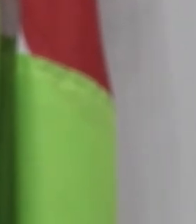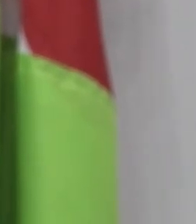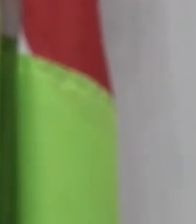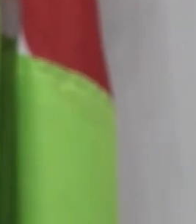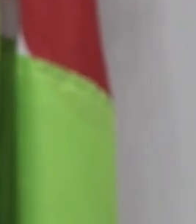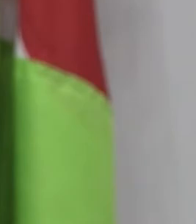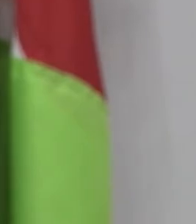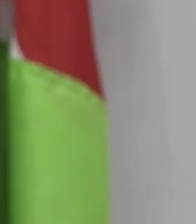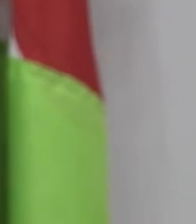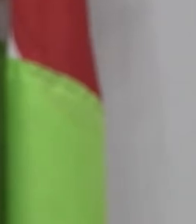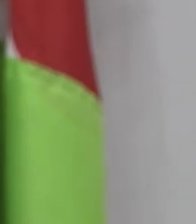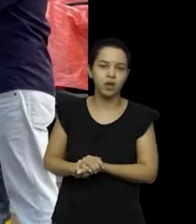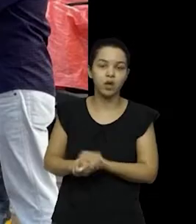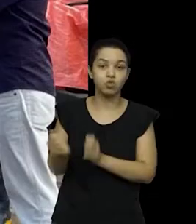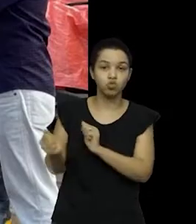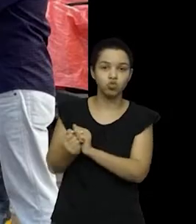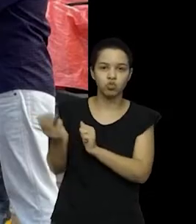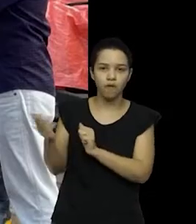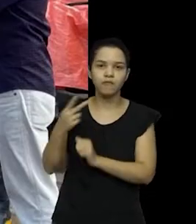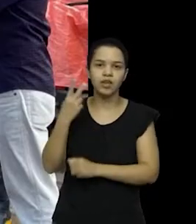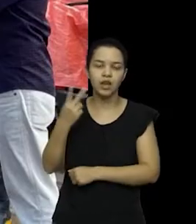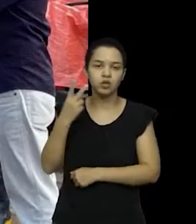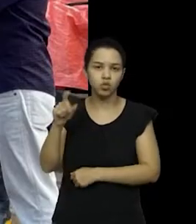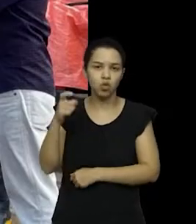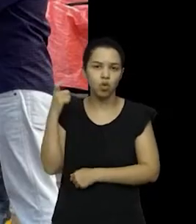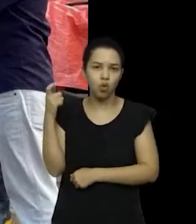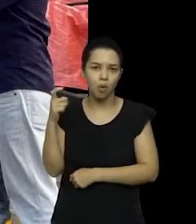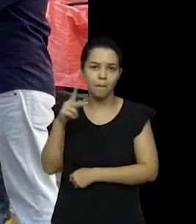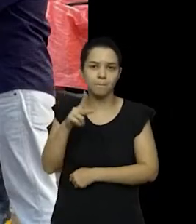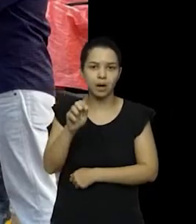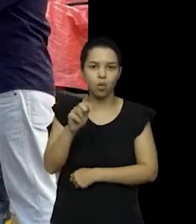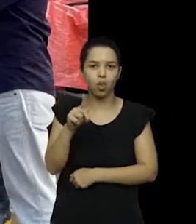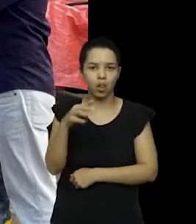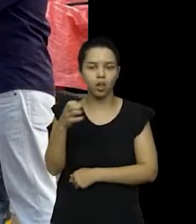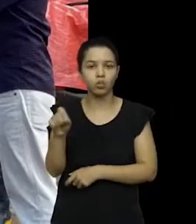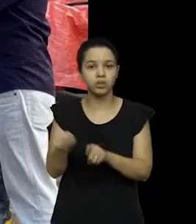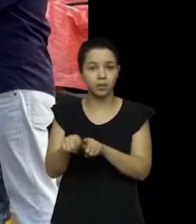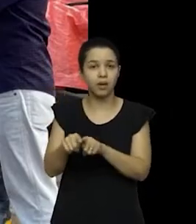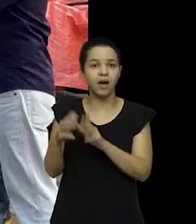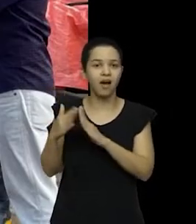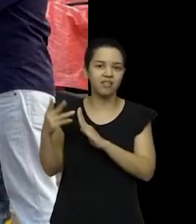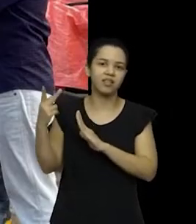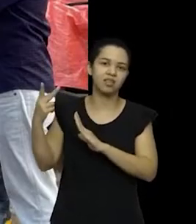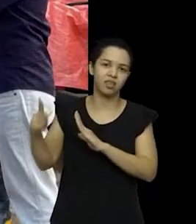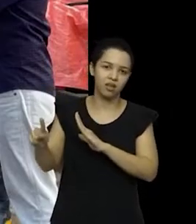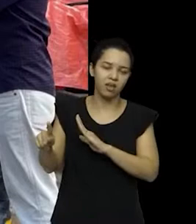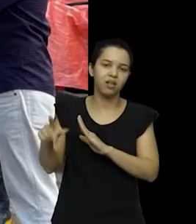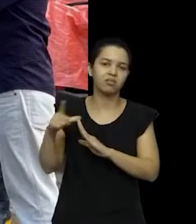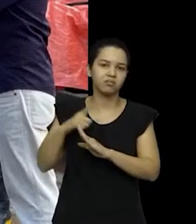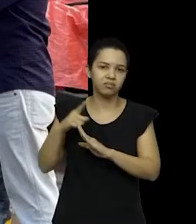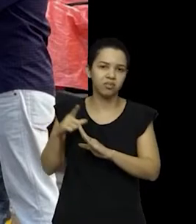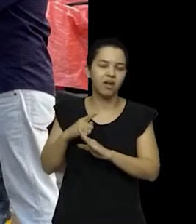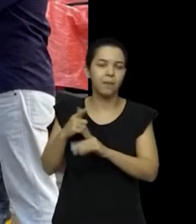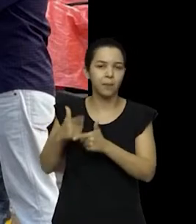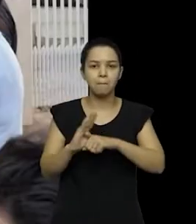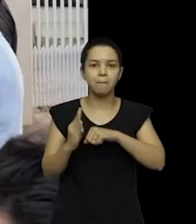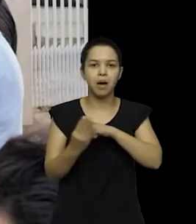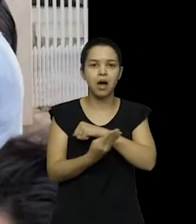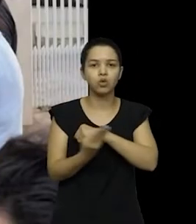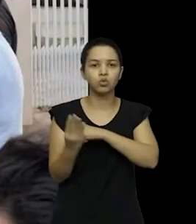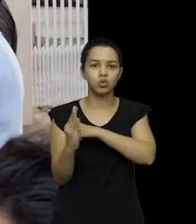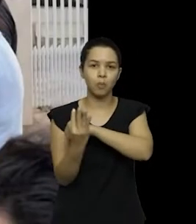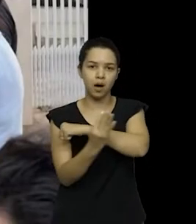percorreu algumas cidades atingidas para conversar com moradores e buscar soluções apontou falhas no sistema de